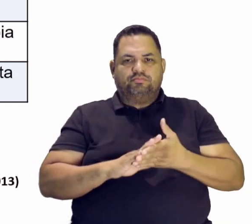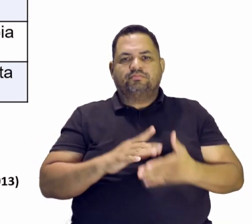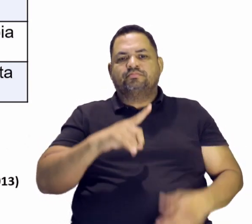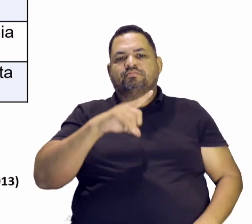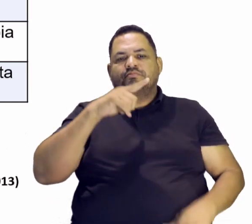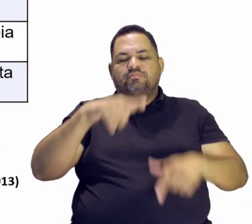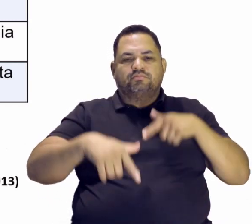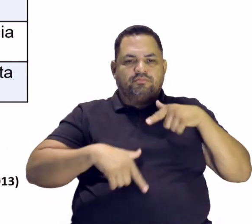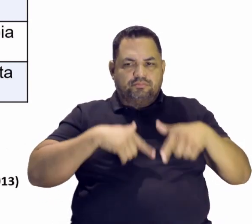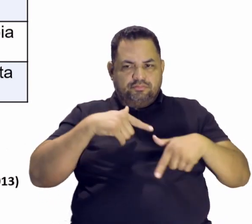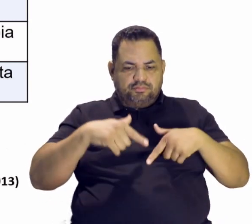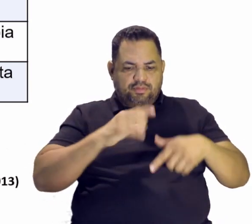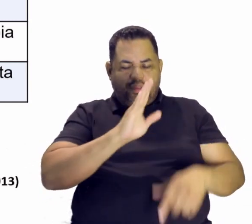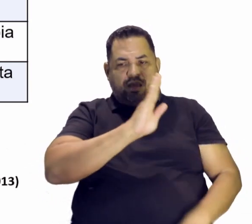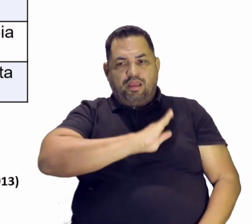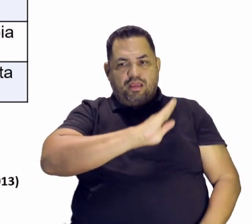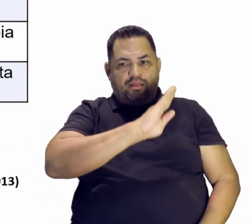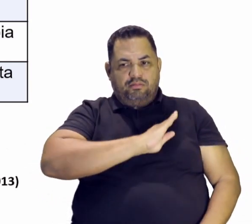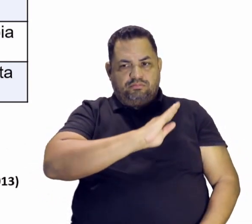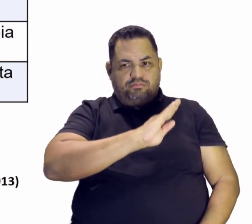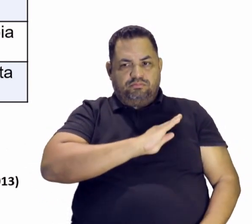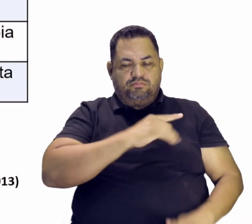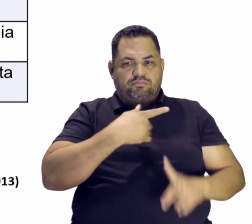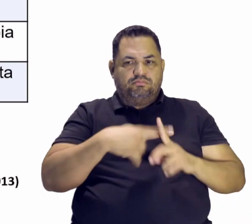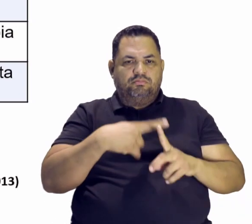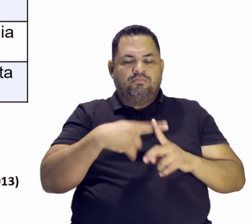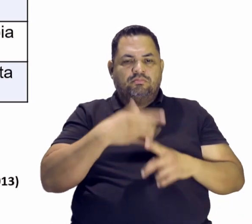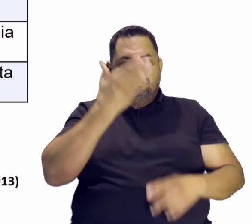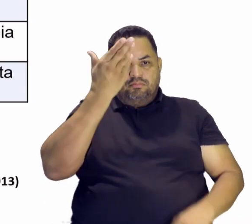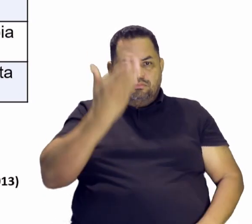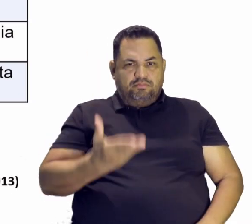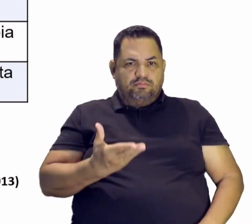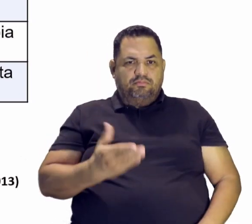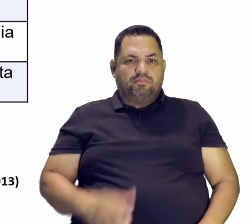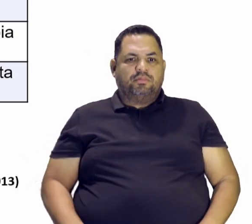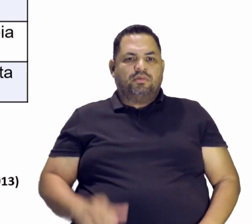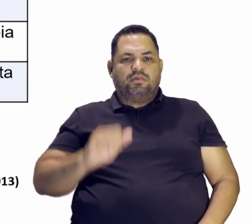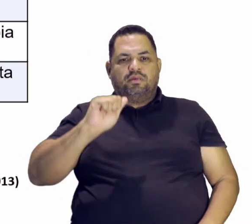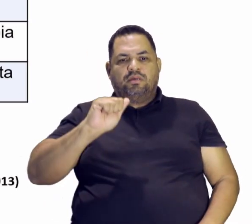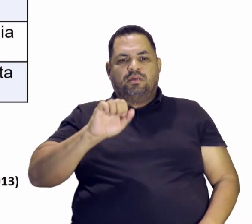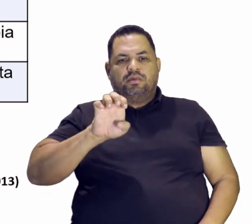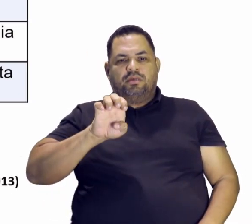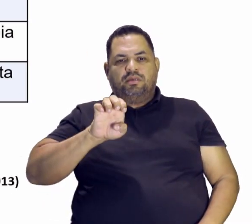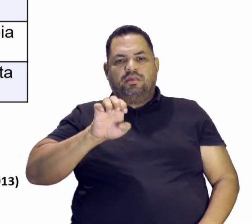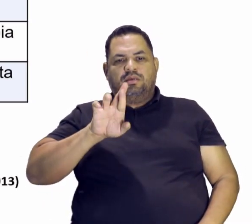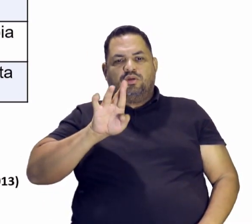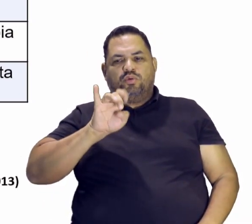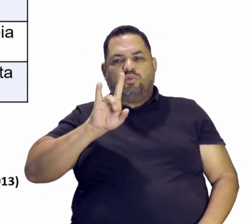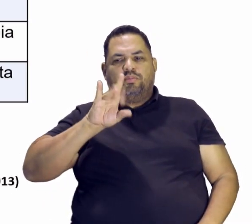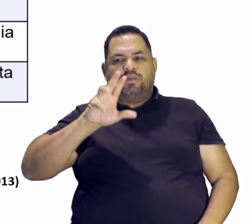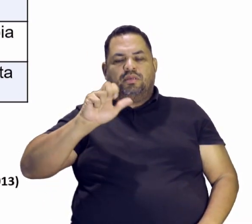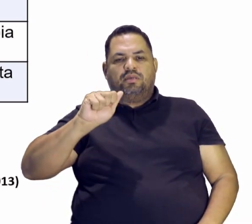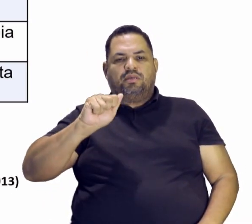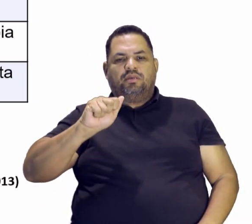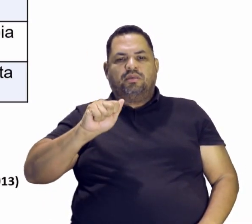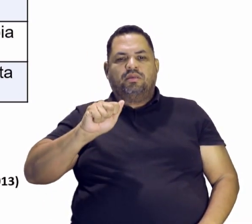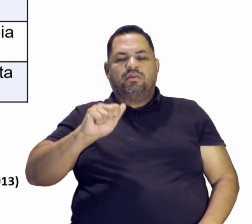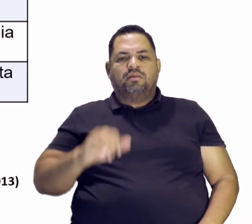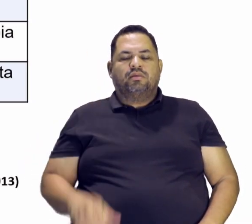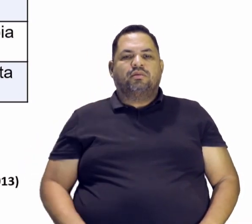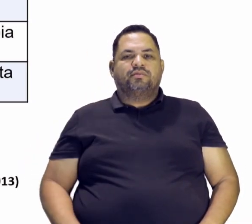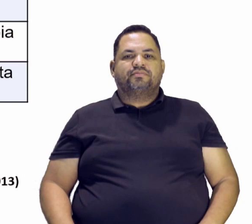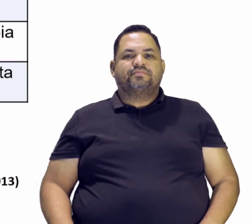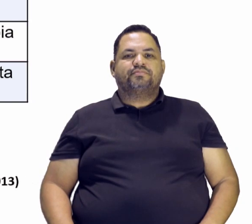o meu cardio, né? Porque eu tô aqui nessa parte aeróbia, tá? E aí o meu nível de produção de força, então